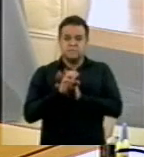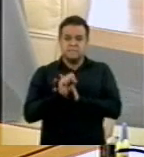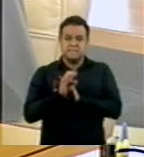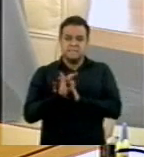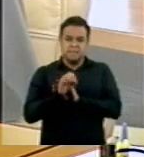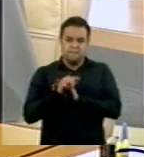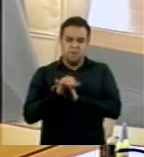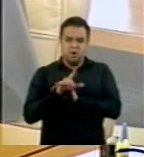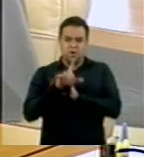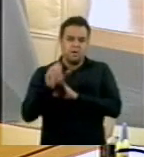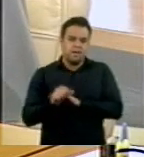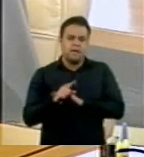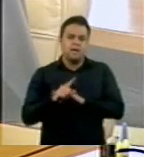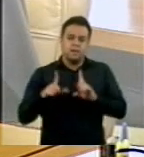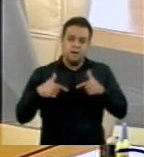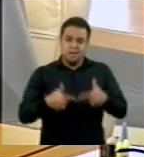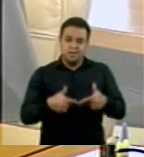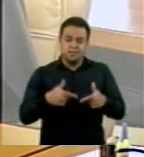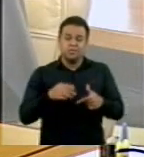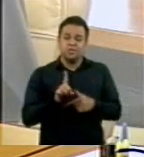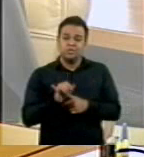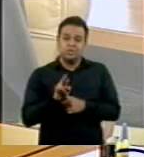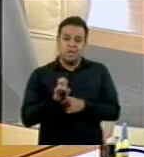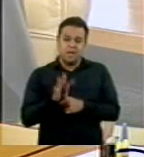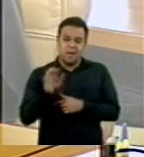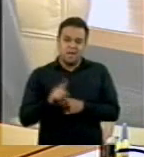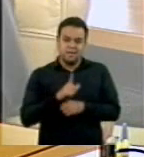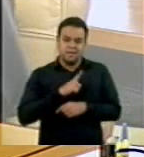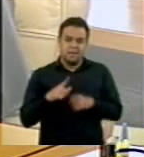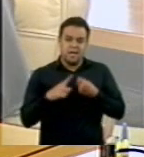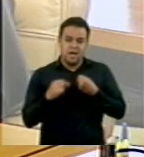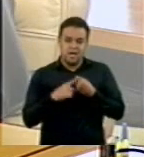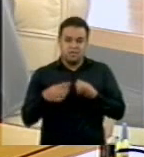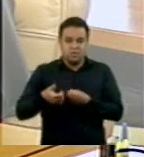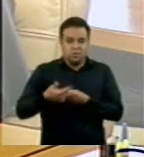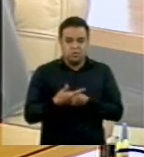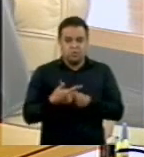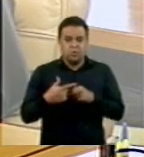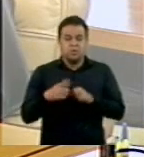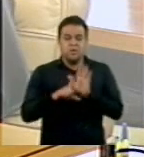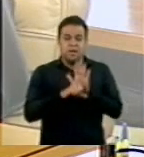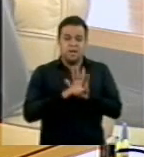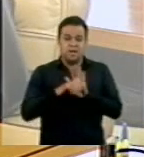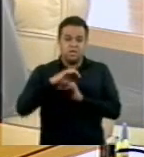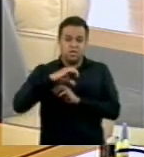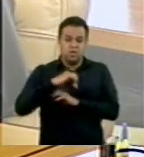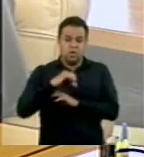nesta ação direta e constitucionalidade o rito do artigo 12 da Lei